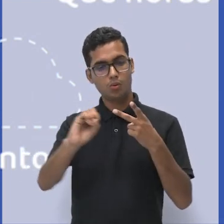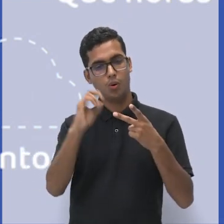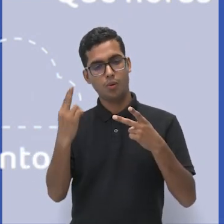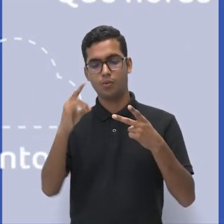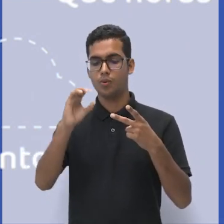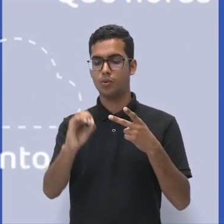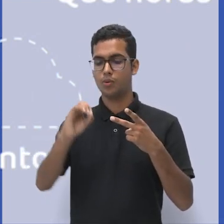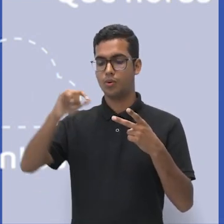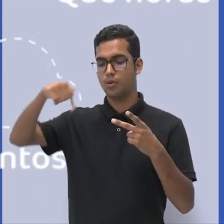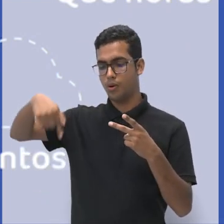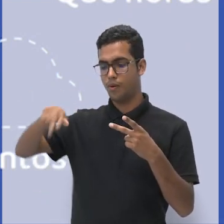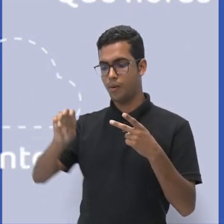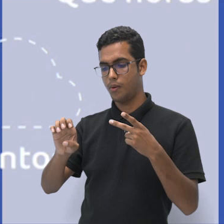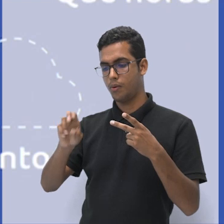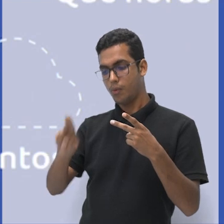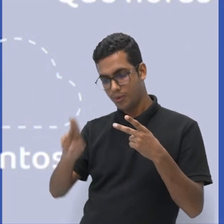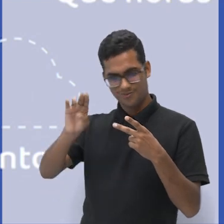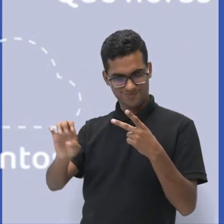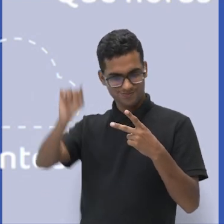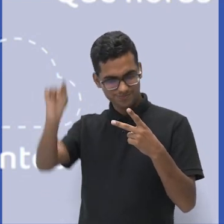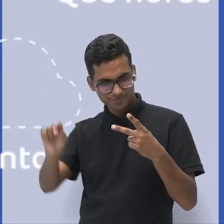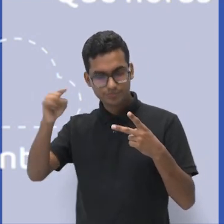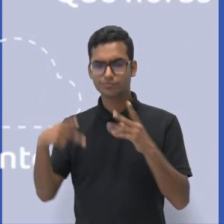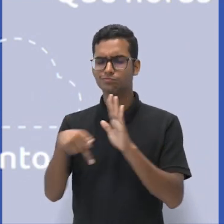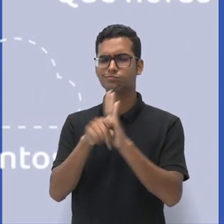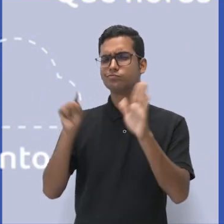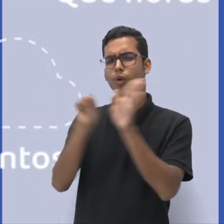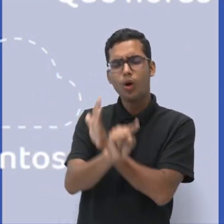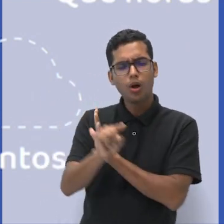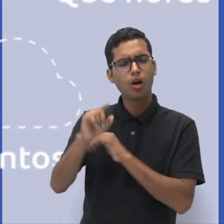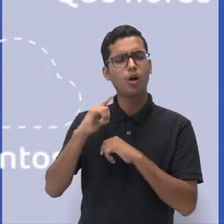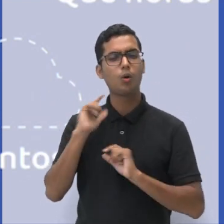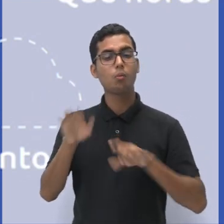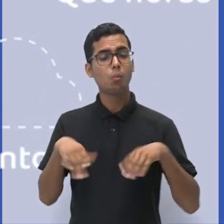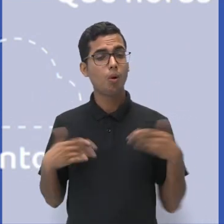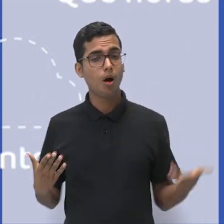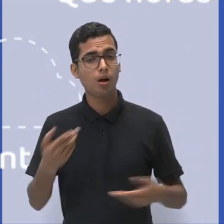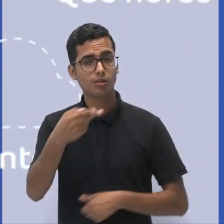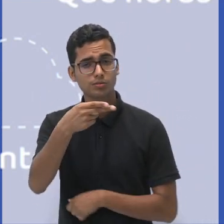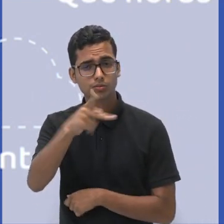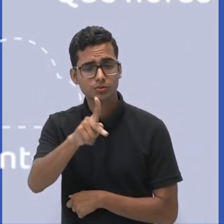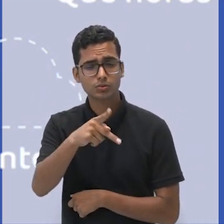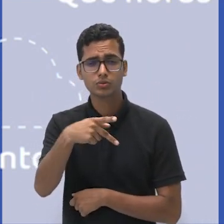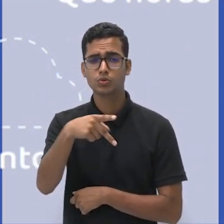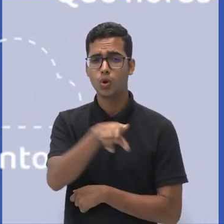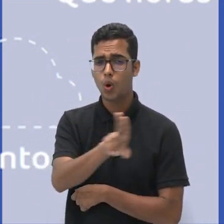que você gosta, né? Então, ele tem dois